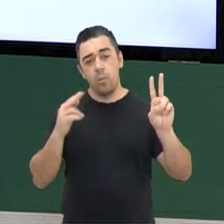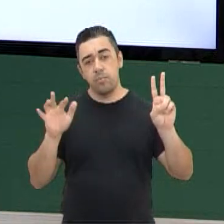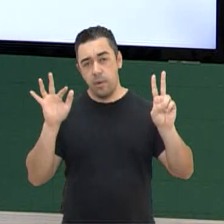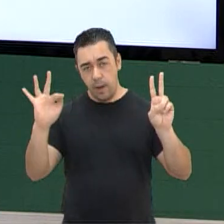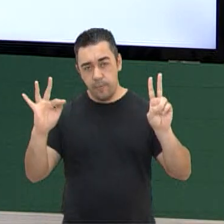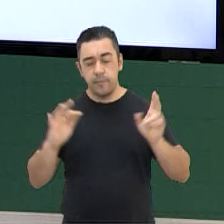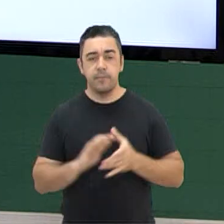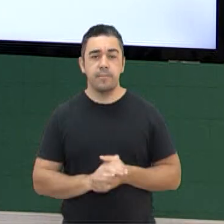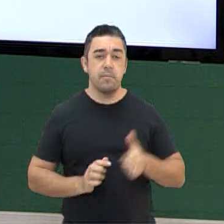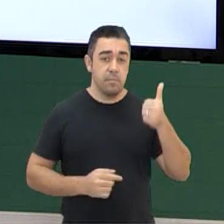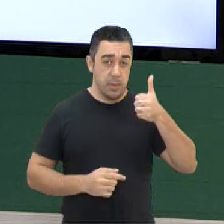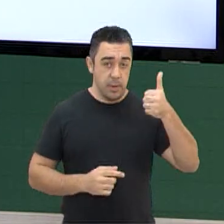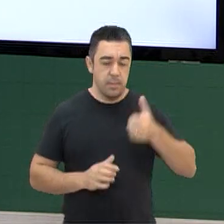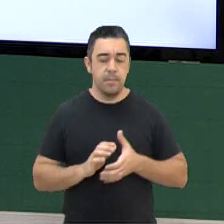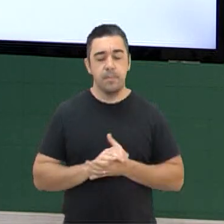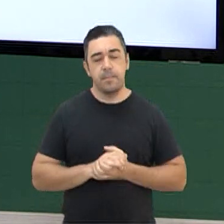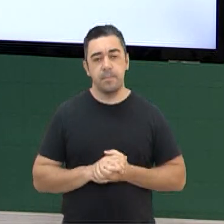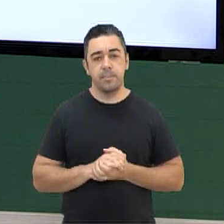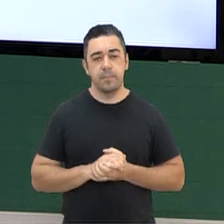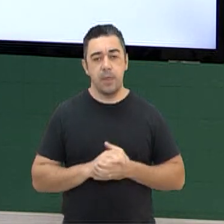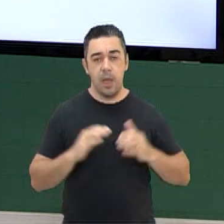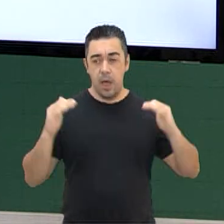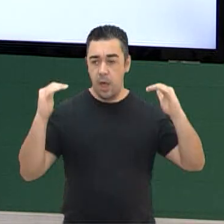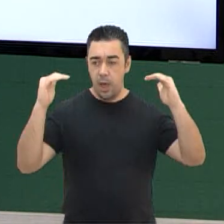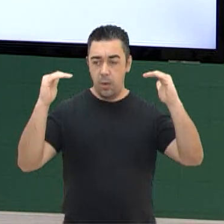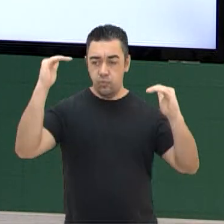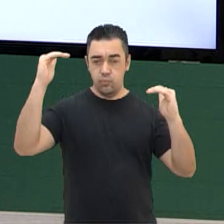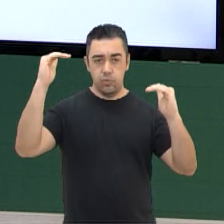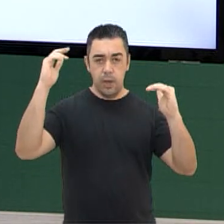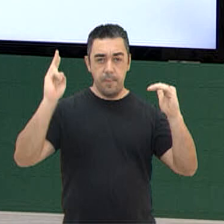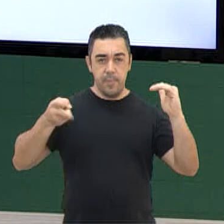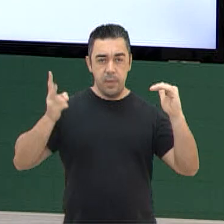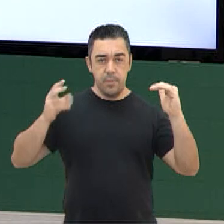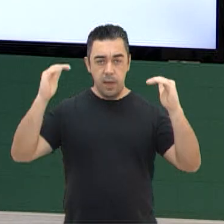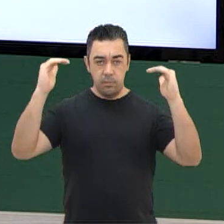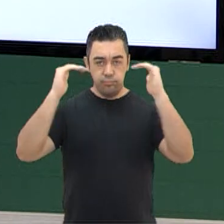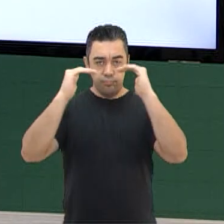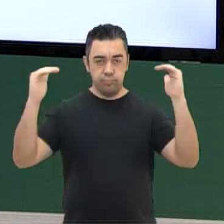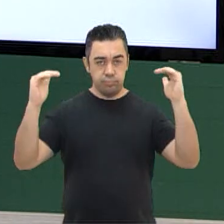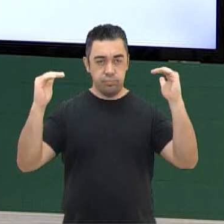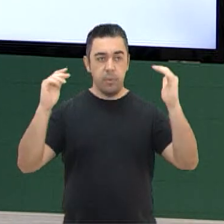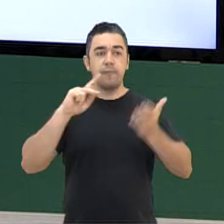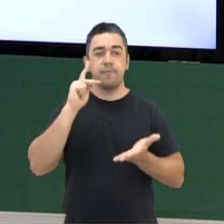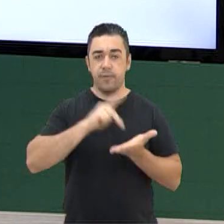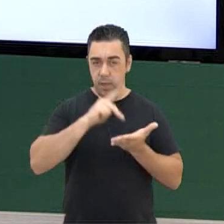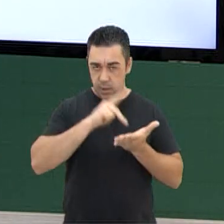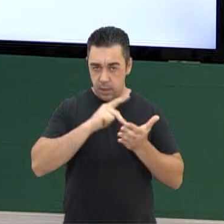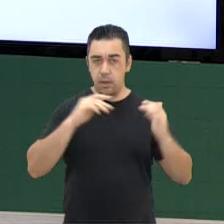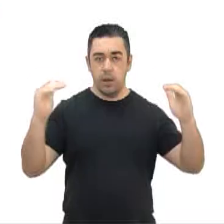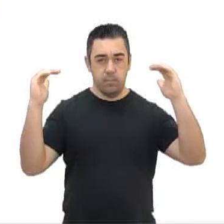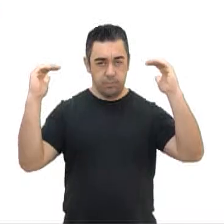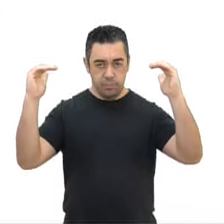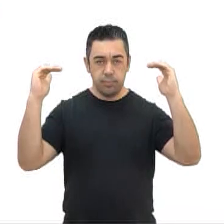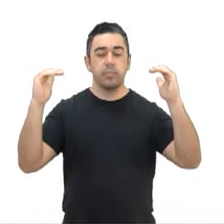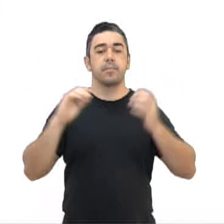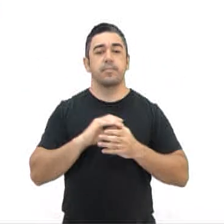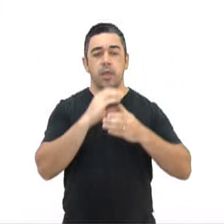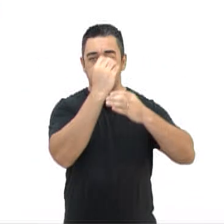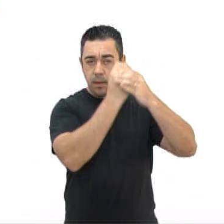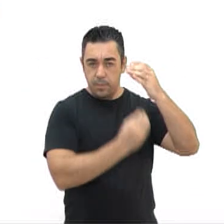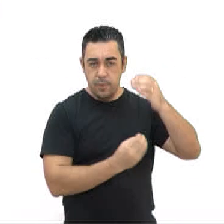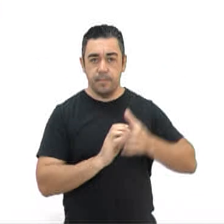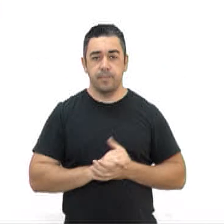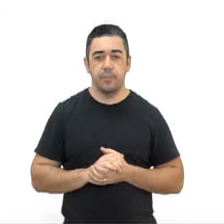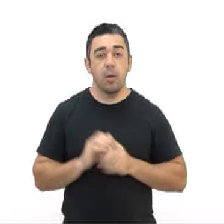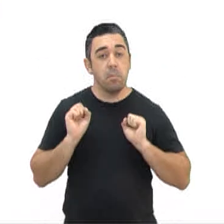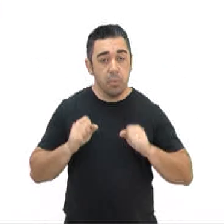falso. Primeira, a altura da tabela é a mesma em ambos. Verdadeira. Segunda, o atleta pode utilizar